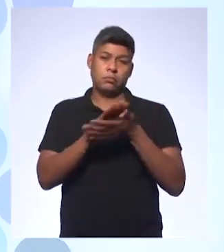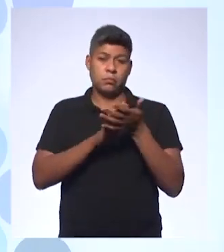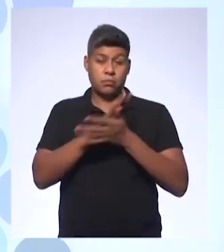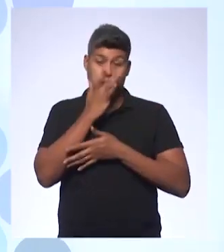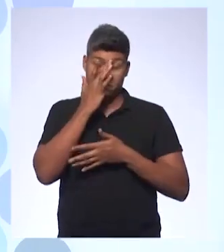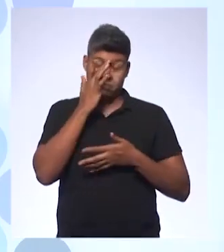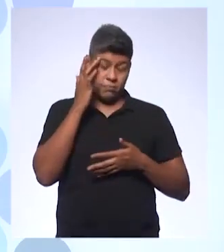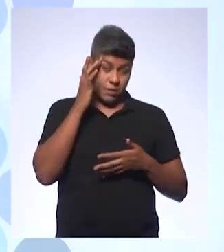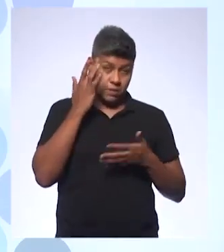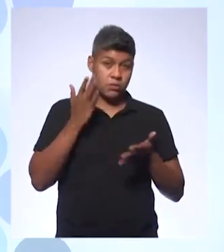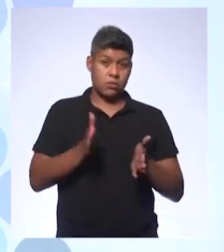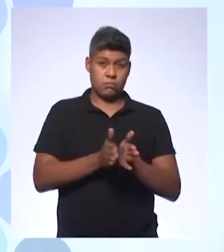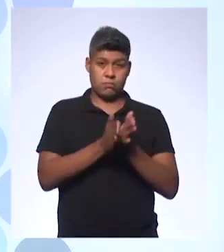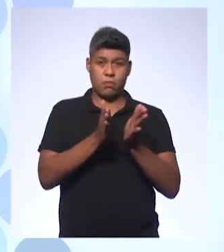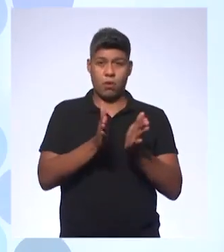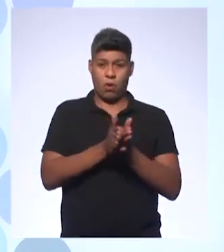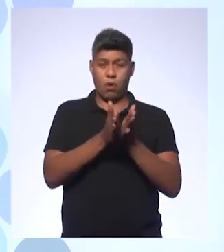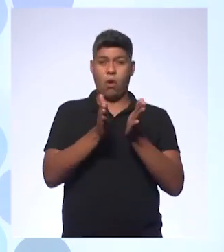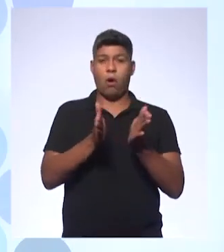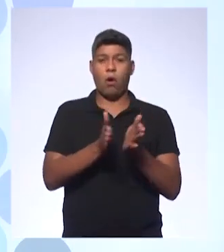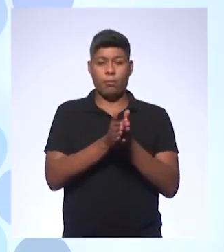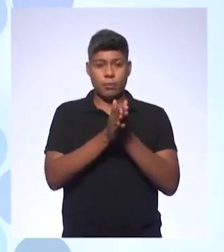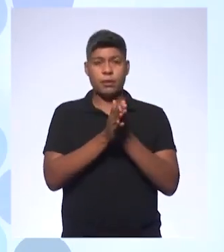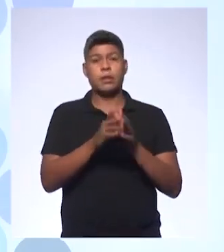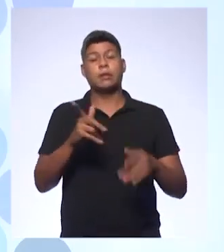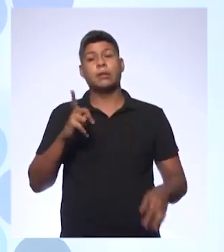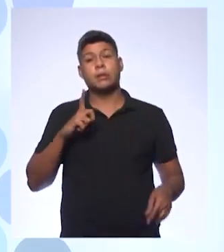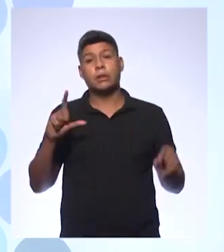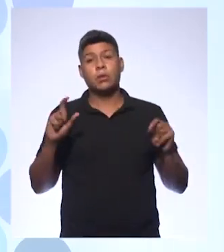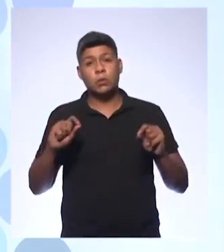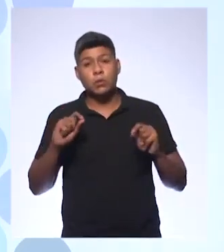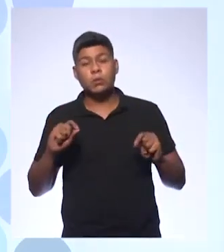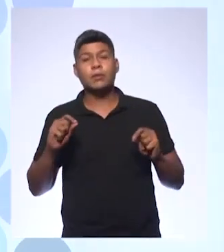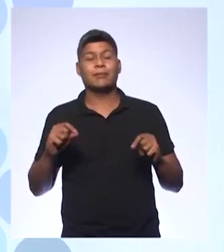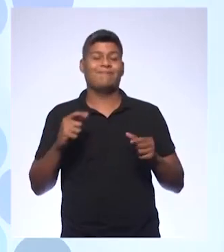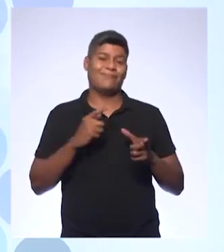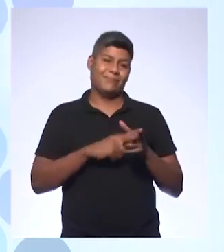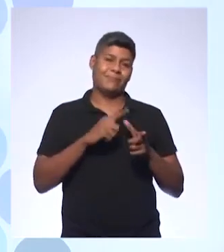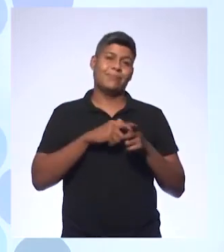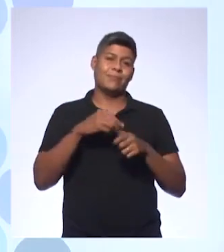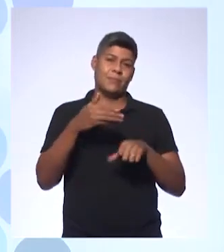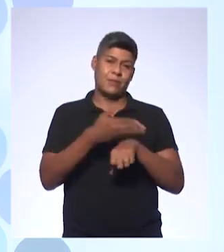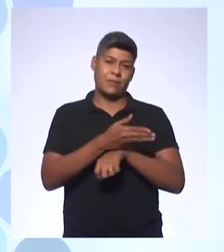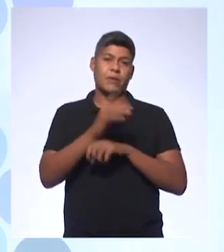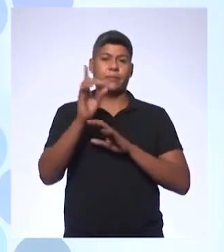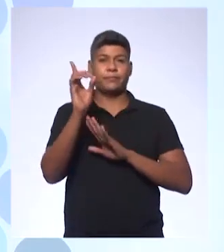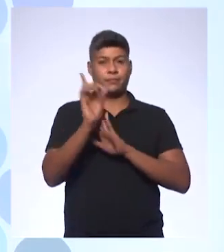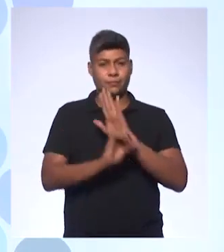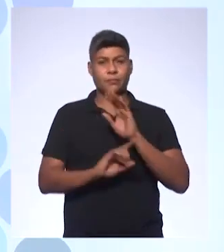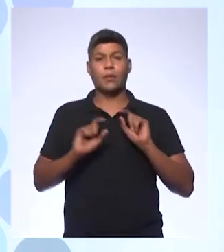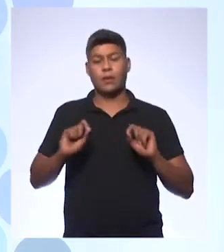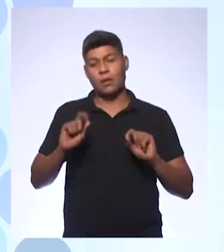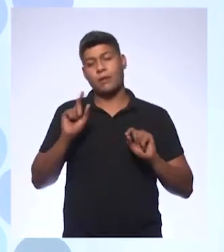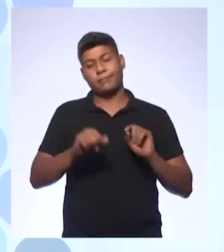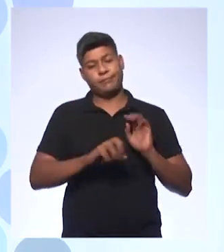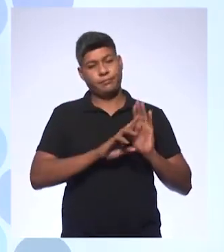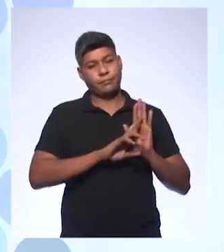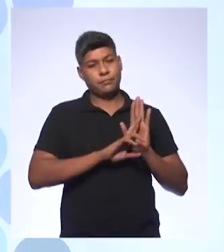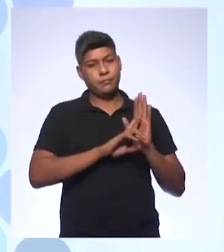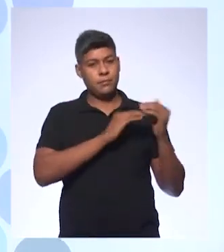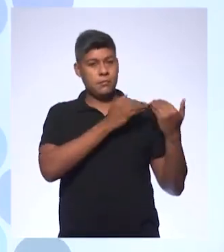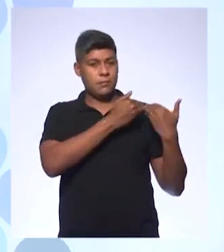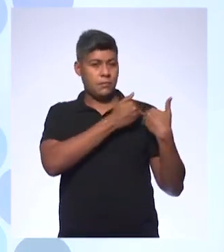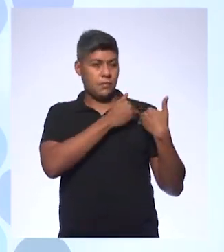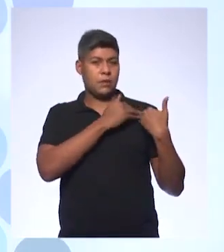em situação de miséria e de pobreza, elas têm um prejuízo no acesso ao direito, e o direito é uma responsabilidade do